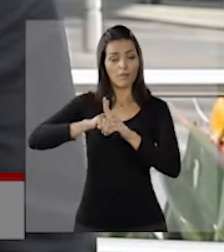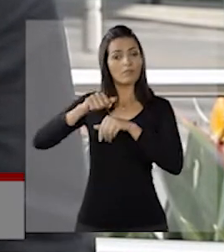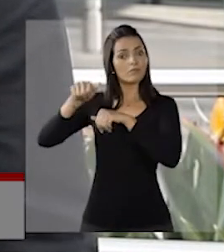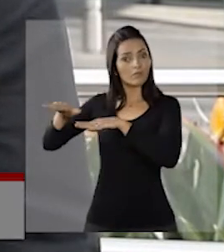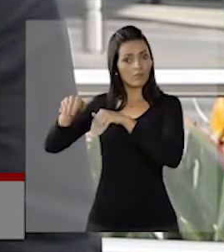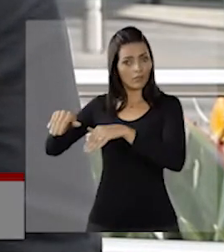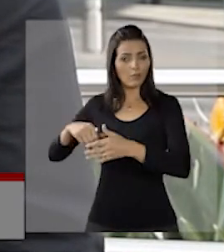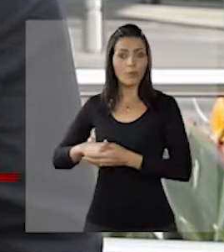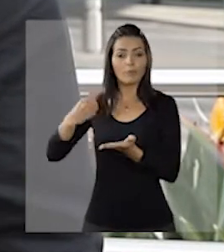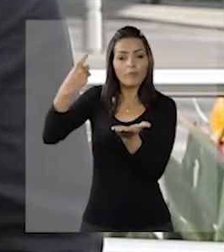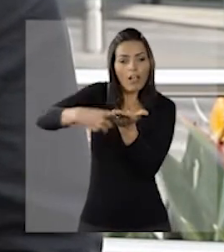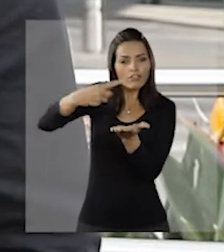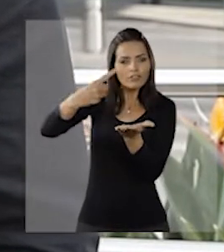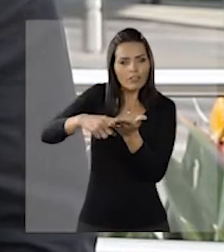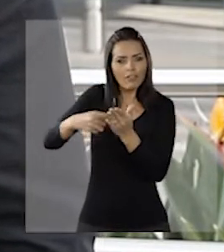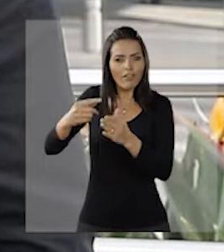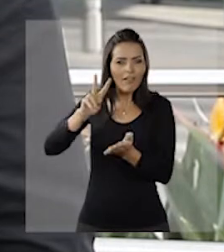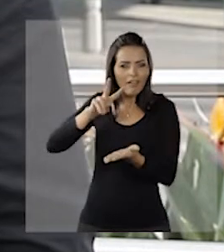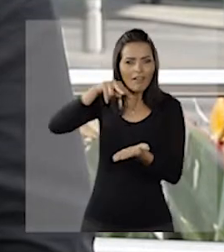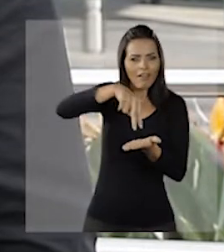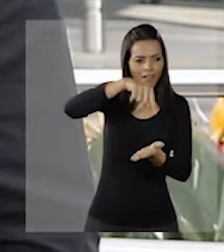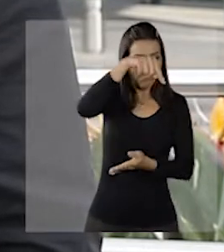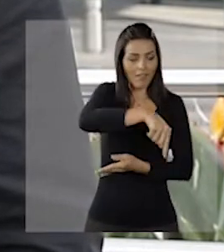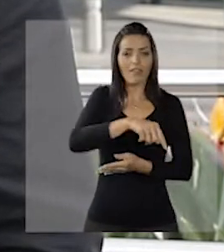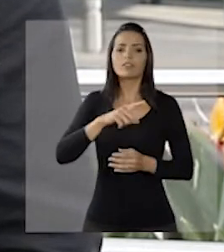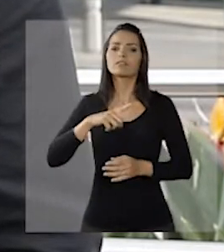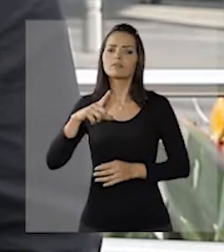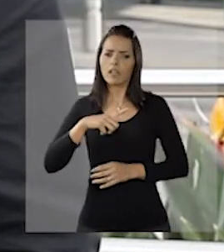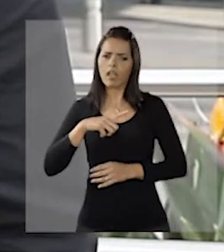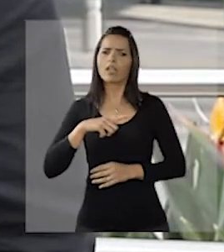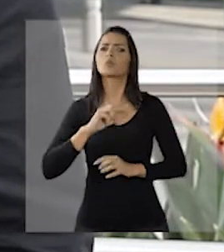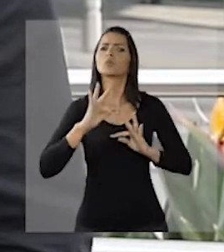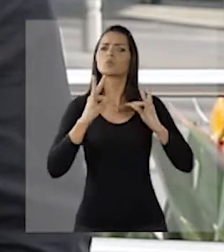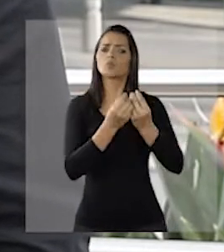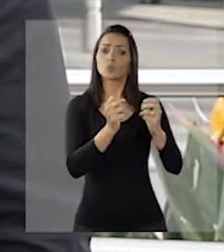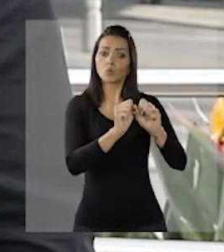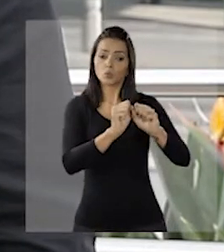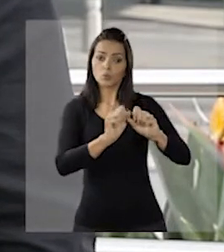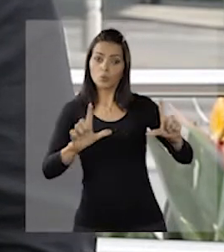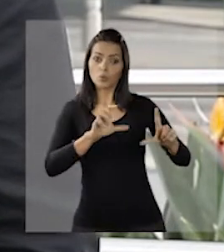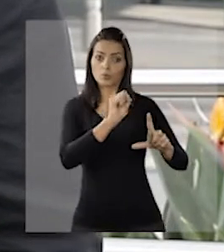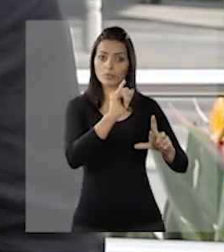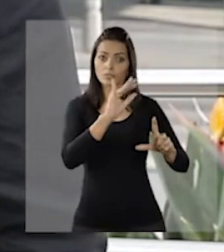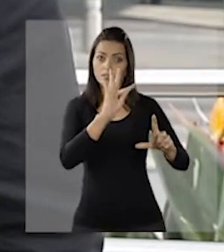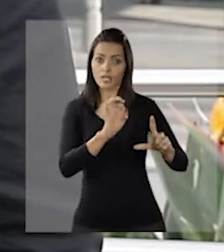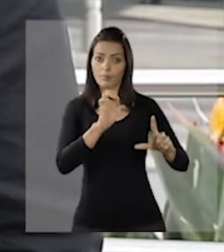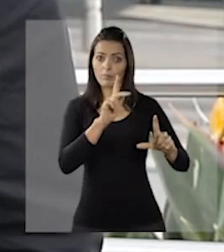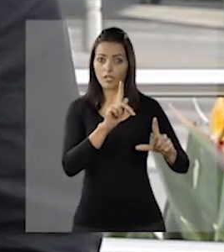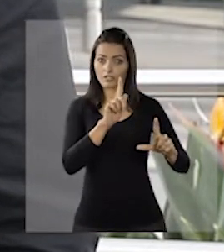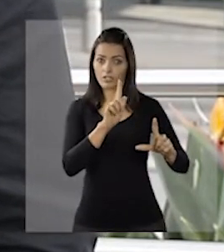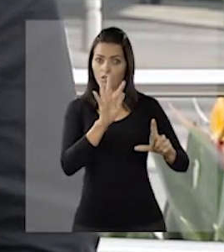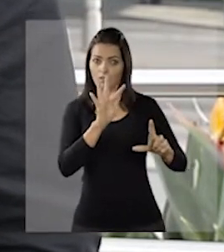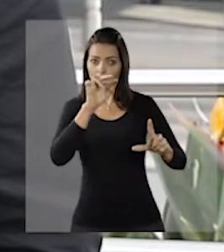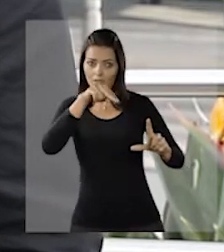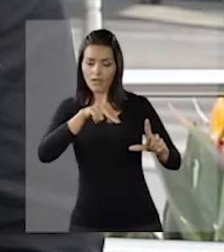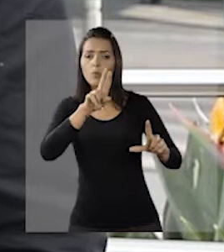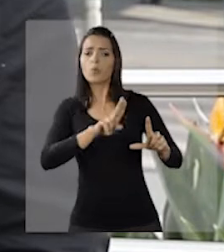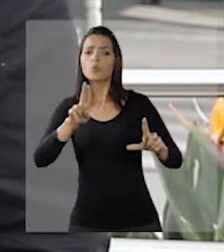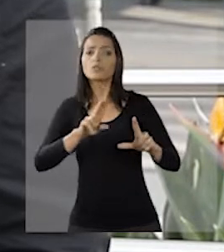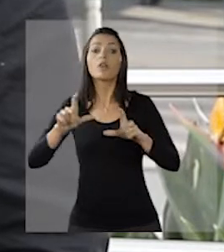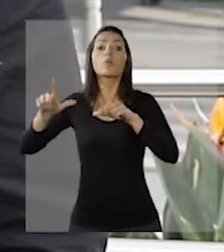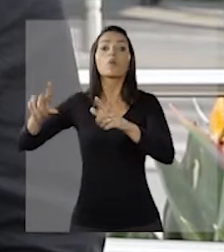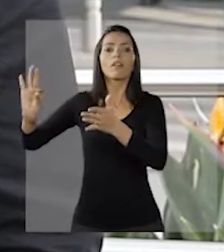atendimento ao advogado, que estará disponível a partir de 19 de setembro. Os agendamentos podem ser feitos através do